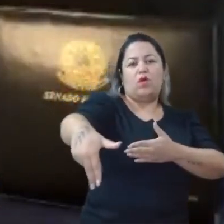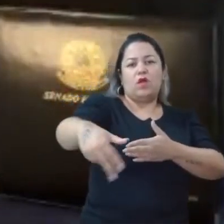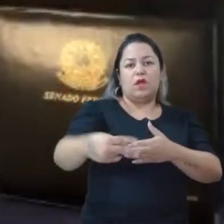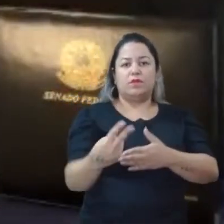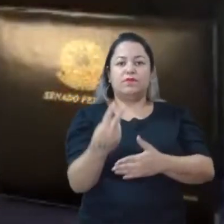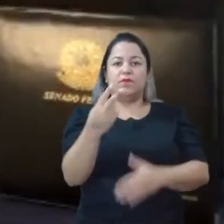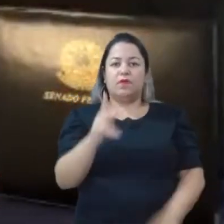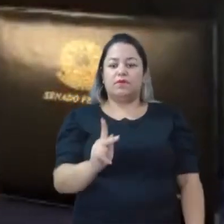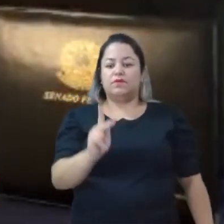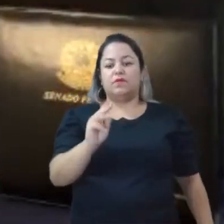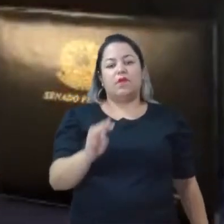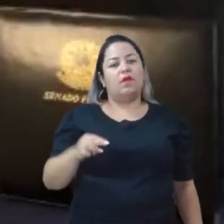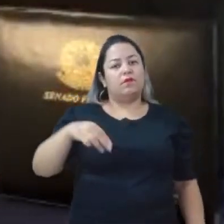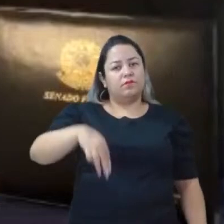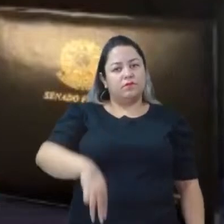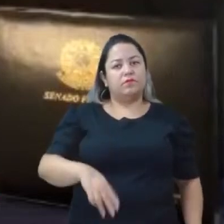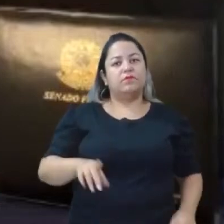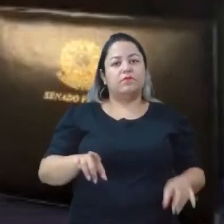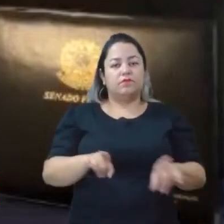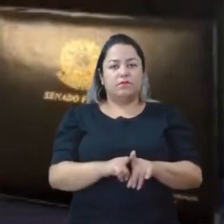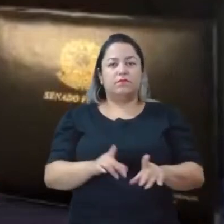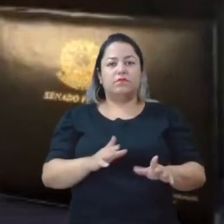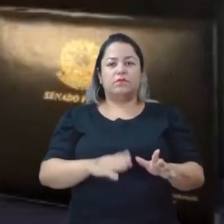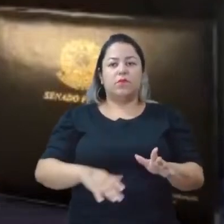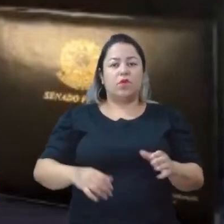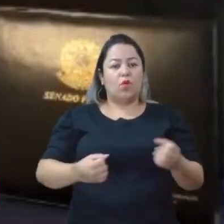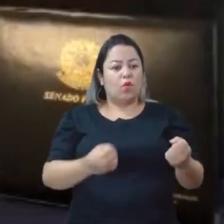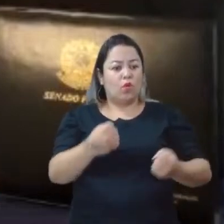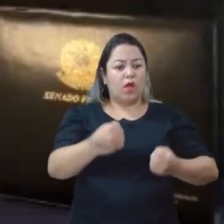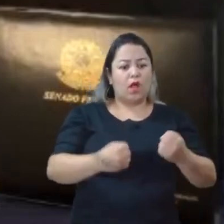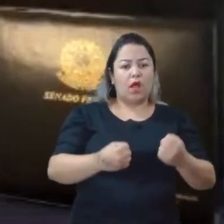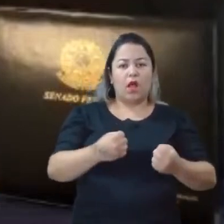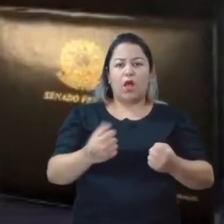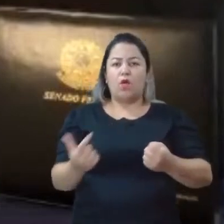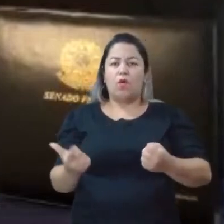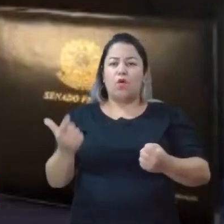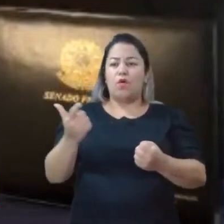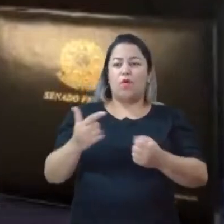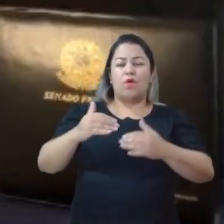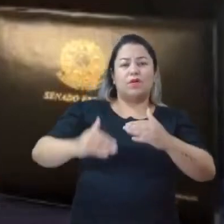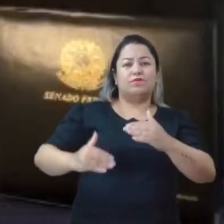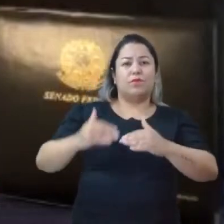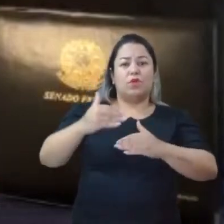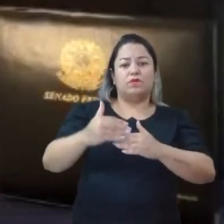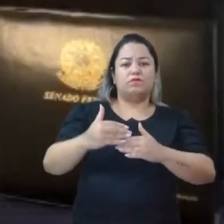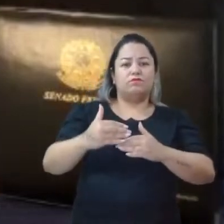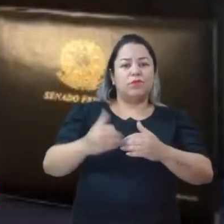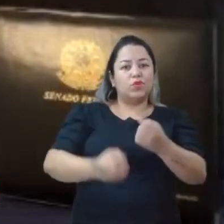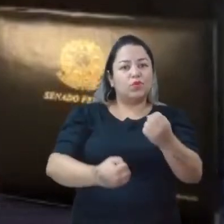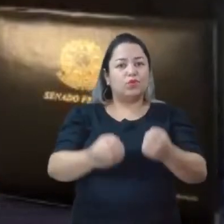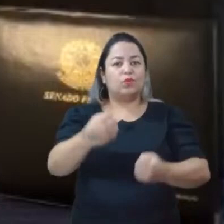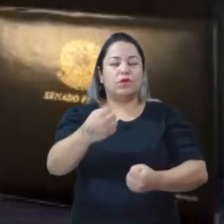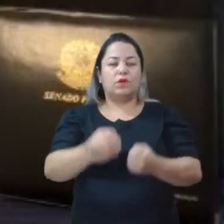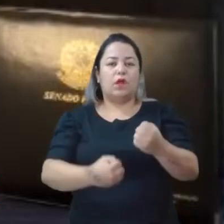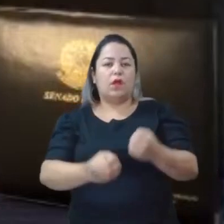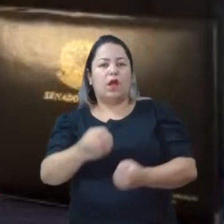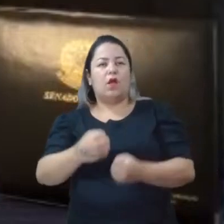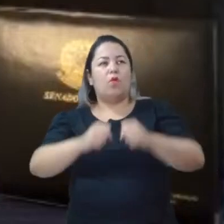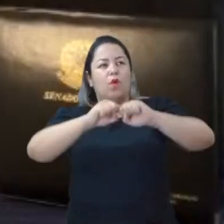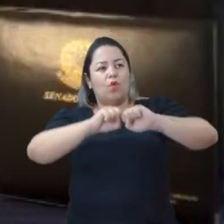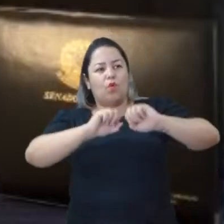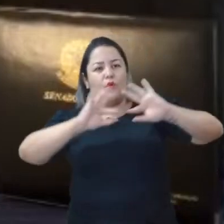2 quilômetros e jogou o carro em cima de outro carro com a intenção clara